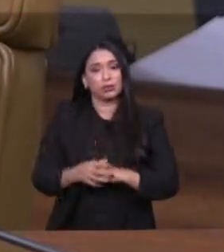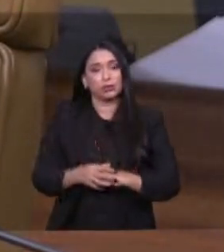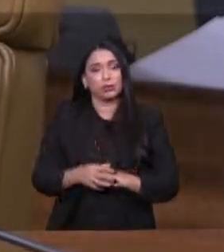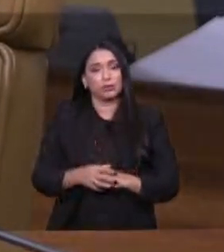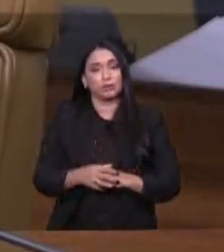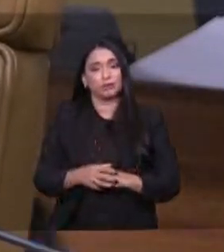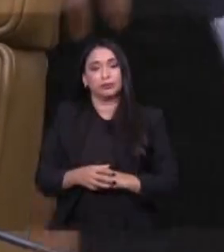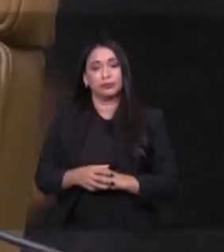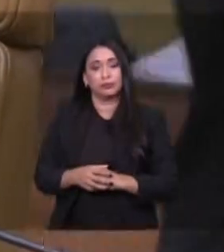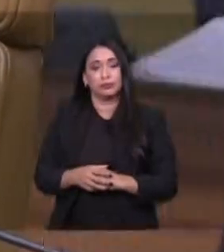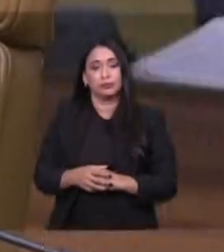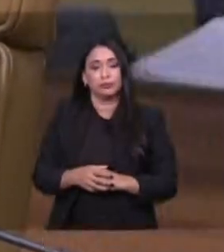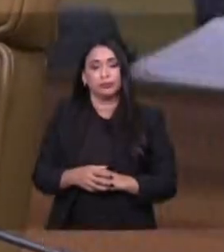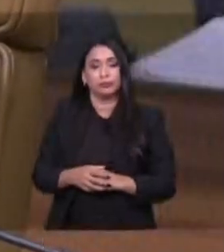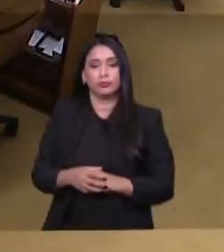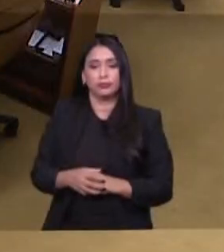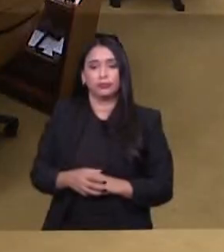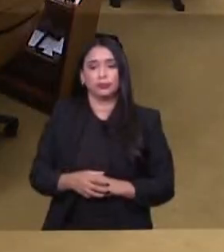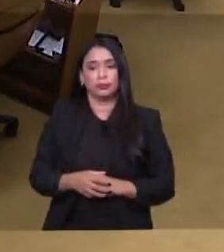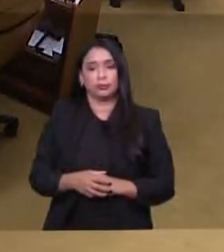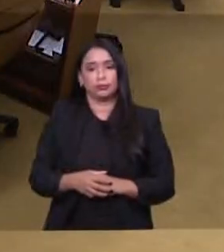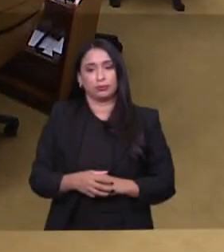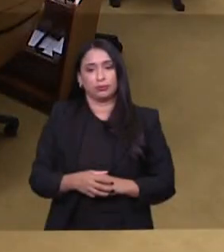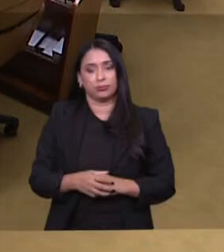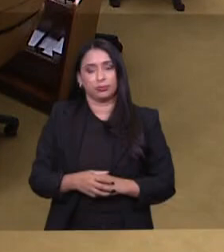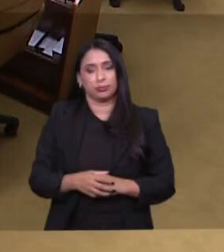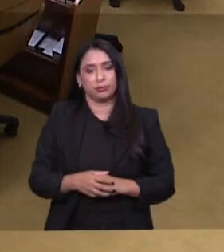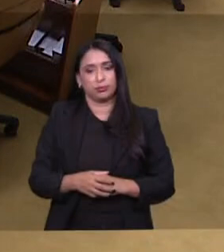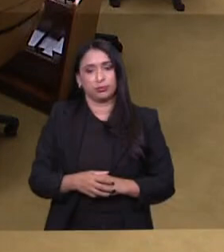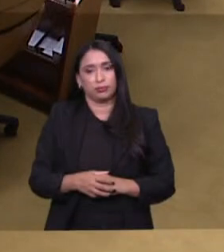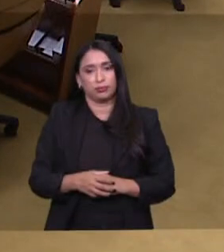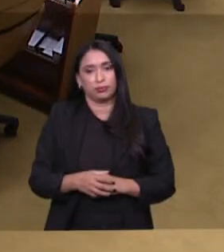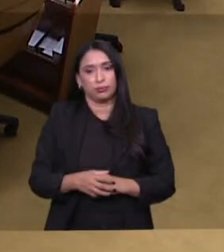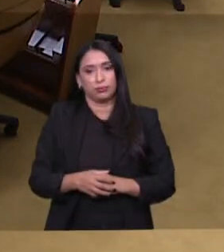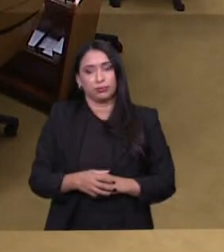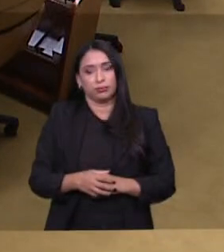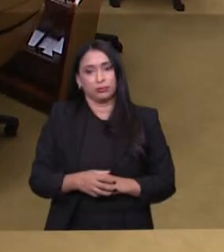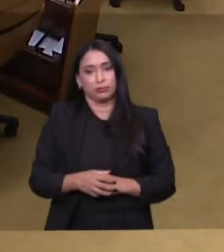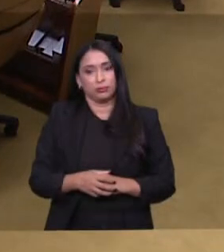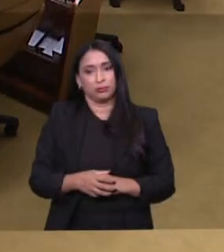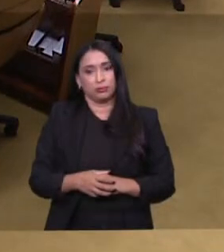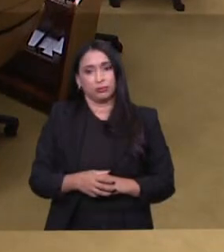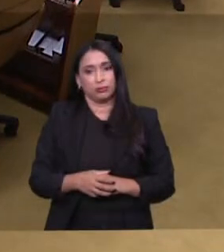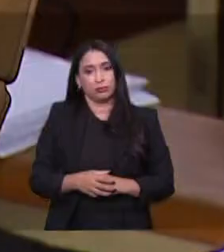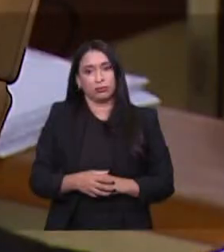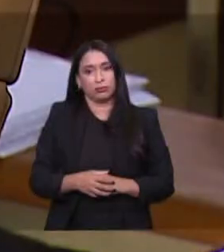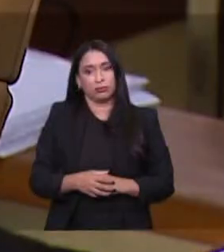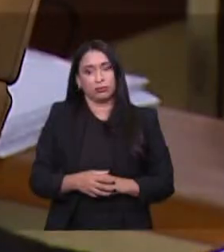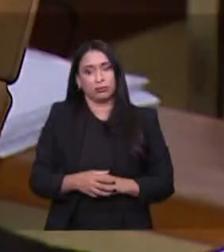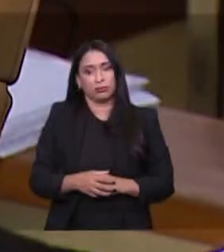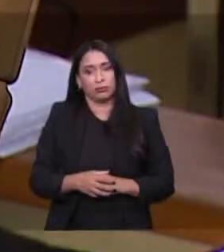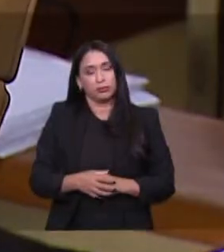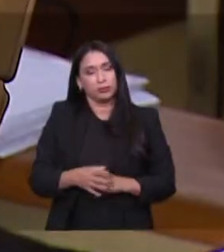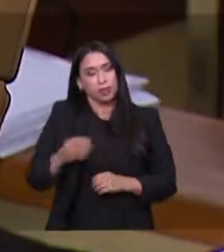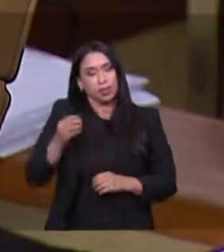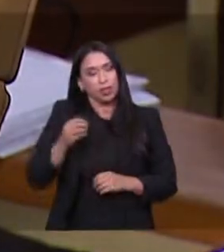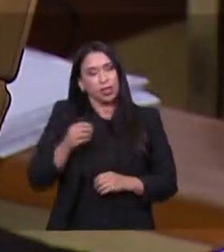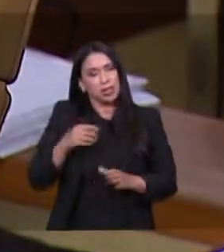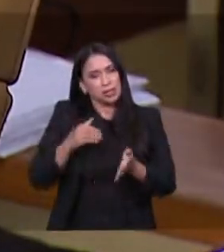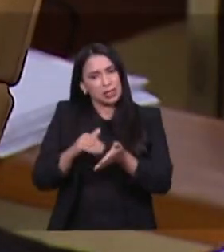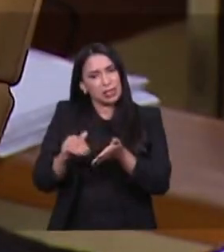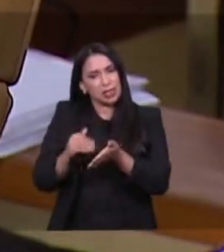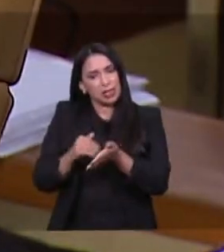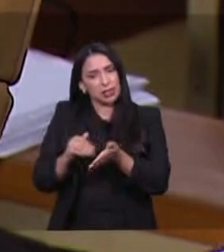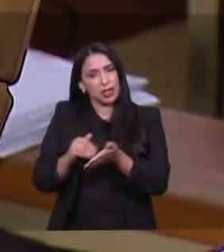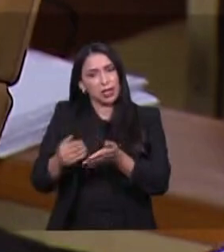para a autoridade. É um comando para a autoridade. Ministro, eu tive relator. A impressão de que até a secretária me perguntou na oportunidade, eu